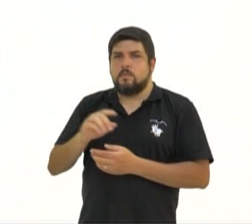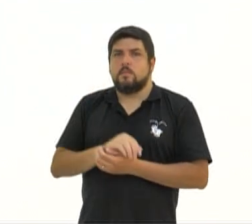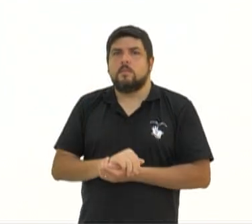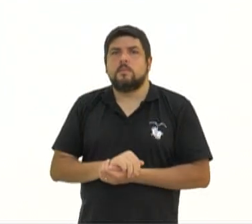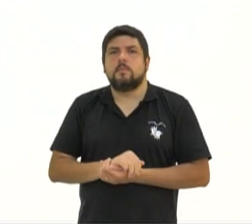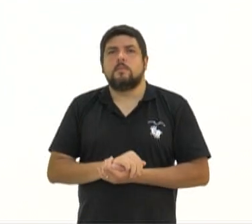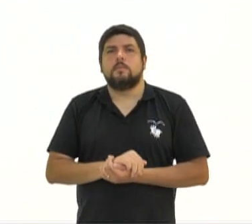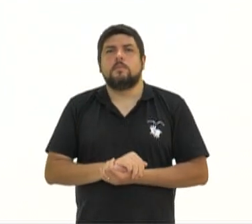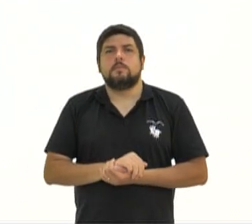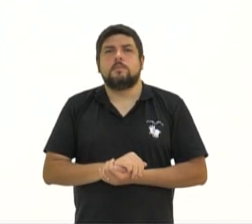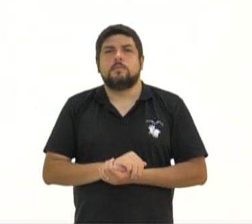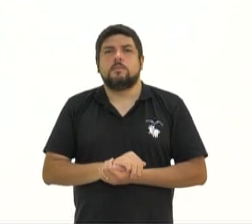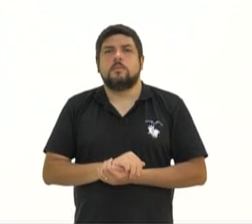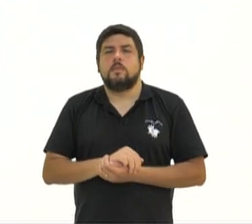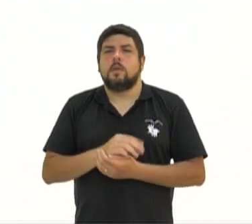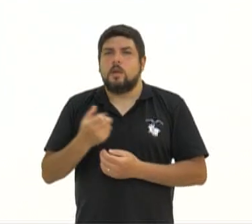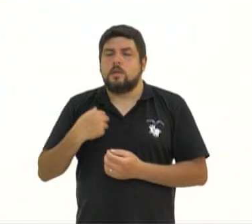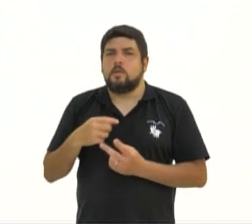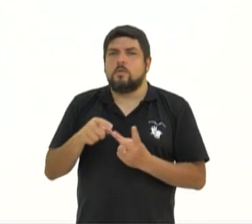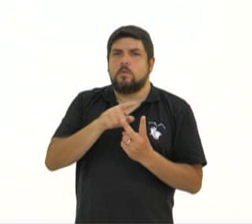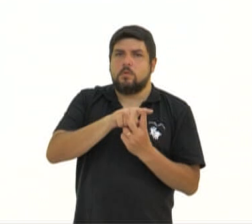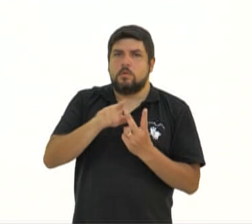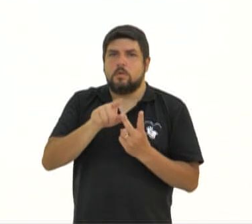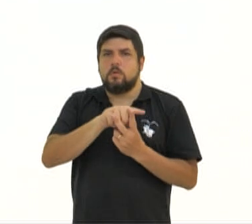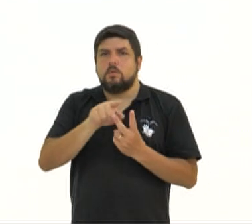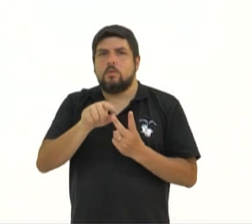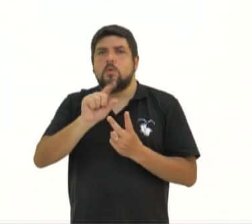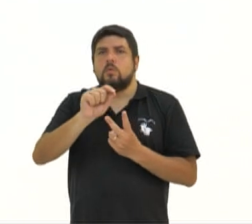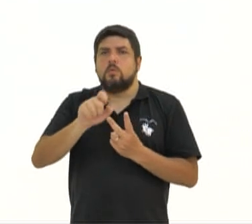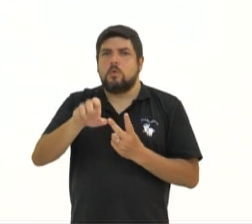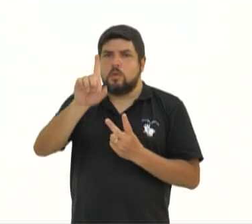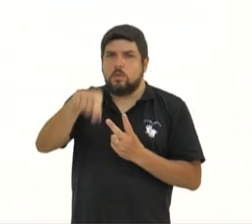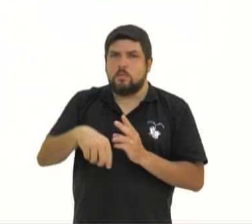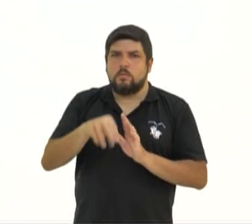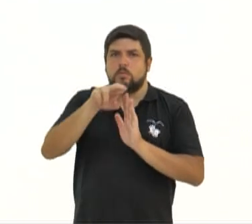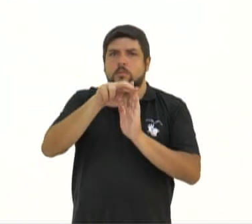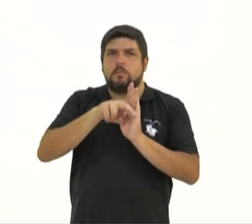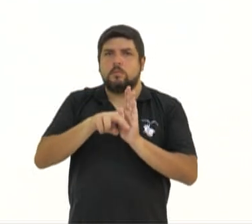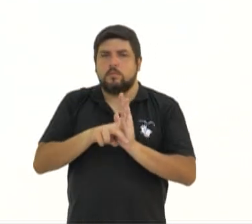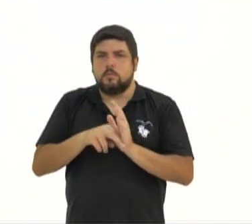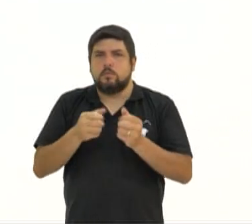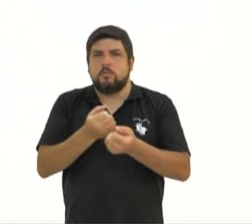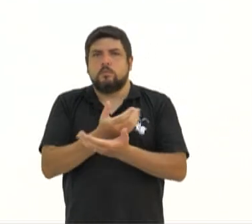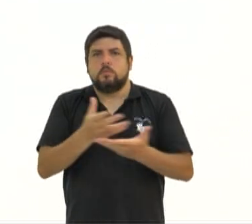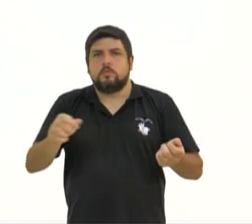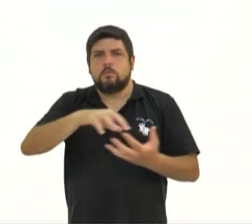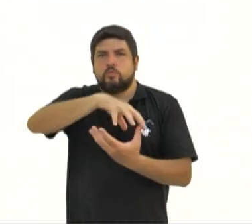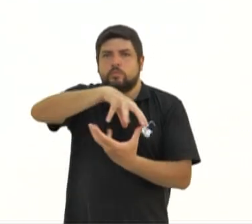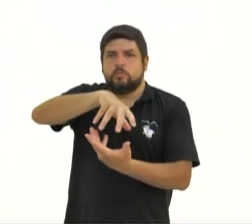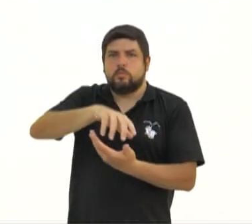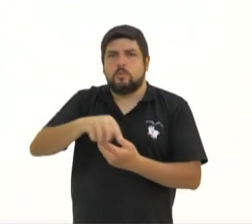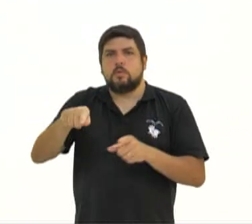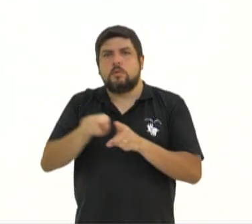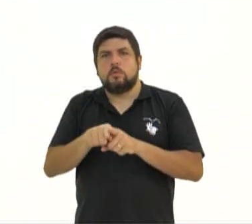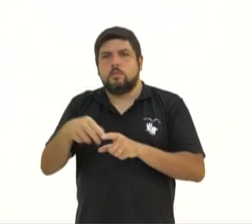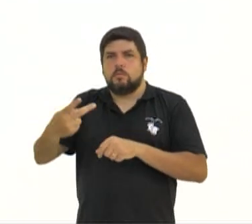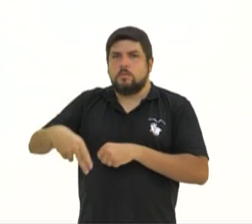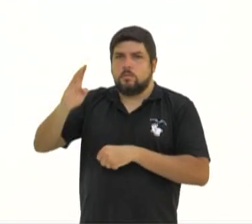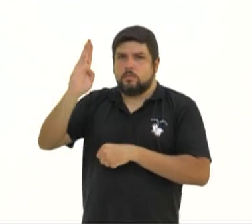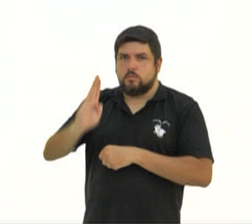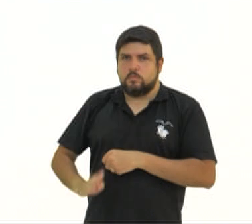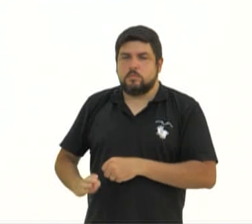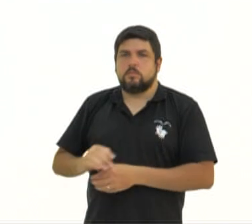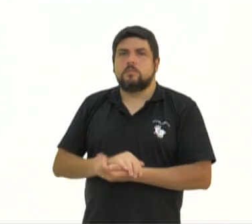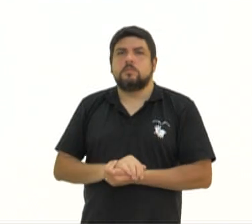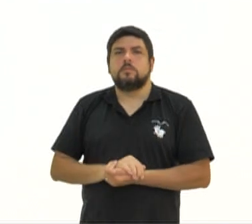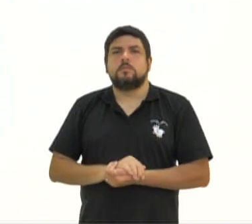de Badminton, né? Então, as duas entidades que regulamentam o badminton a nível mundial e a nível nacional, né? Então, essas duas entidades dentro do